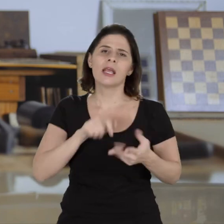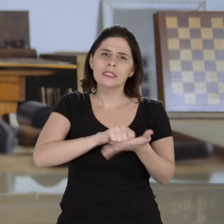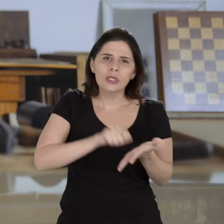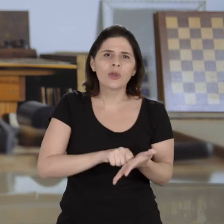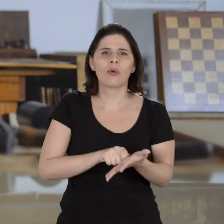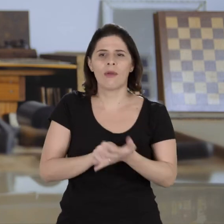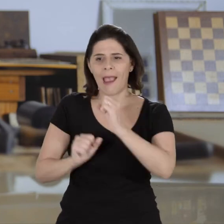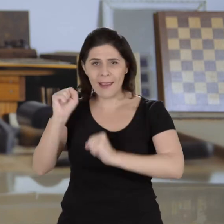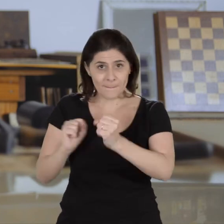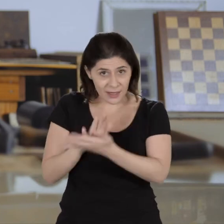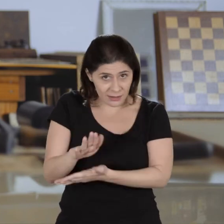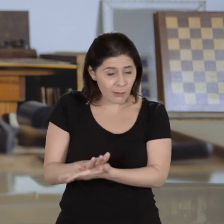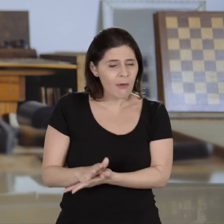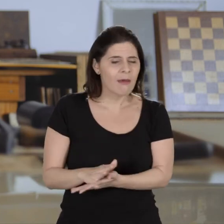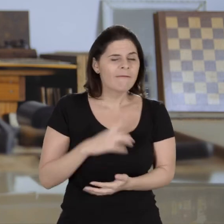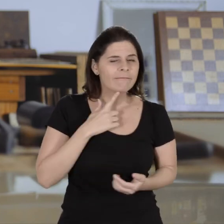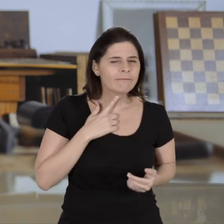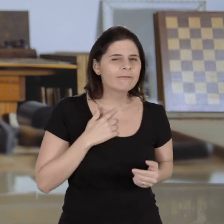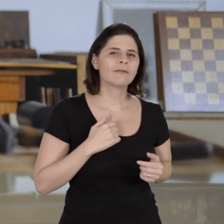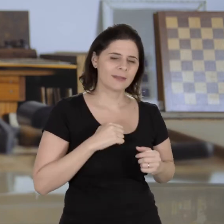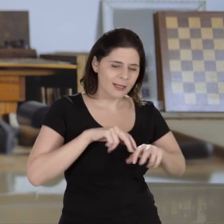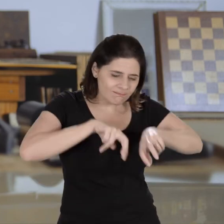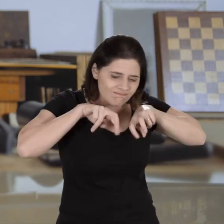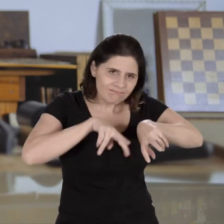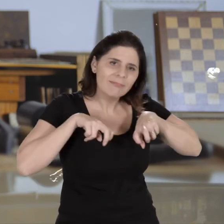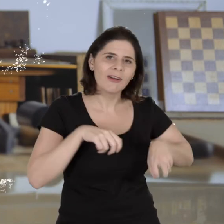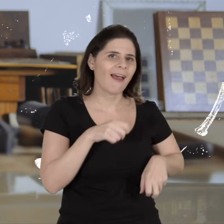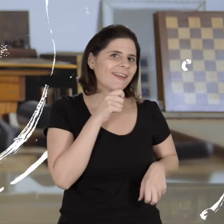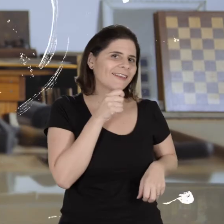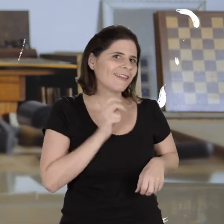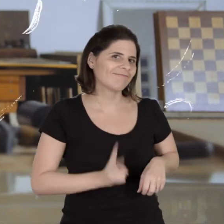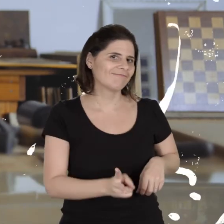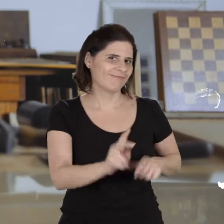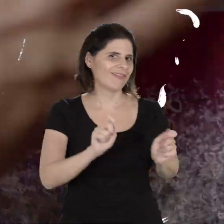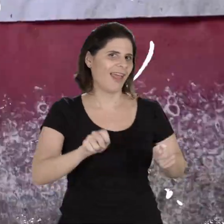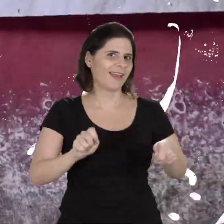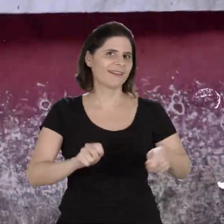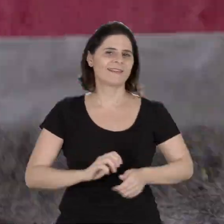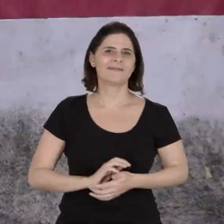eles ainda estão com vontade de explorar tudo aquilo que o livro ainda pode oferecer, né?